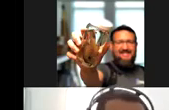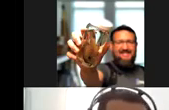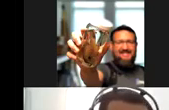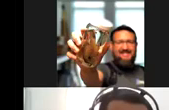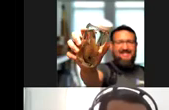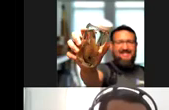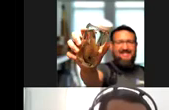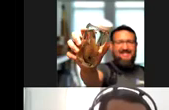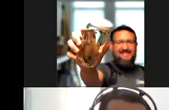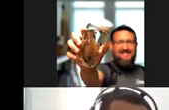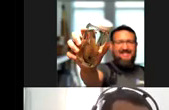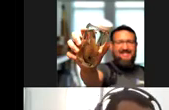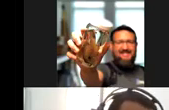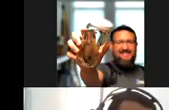cada